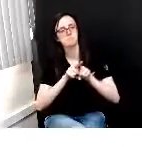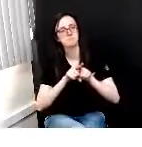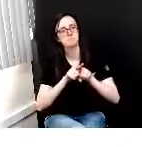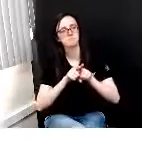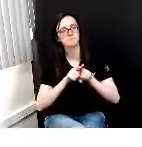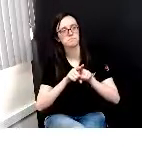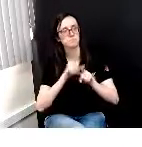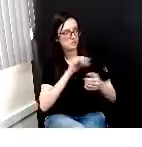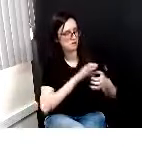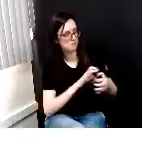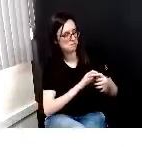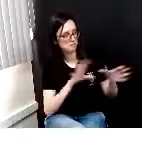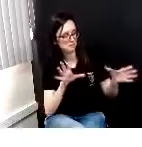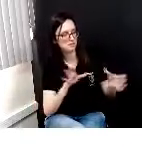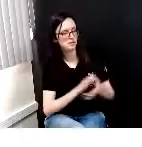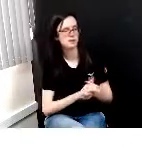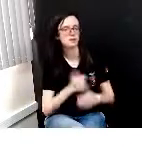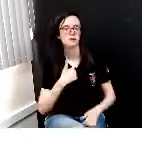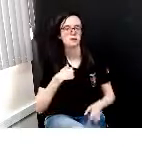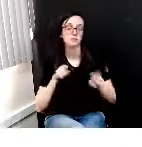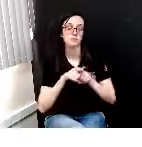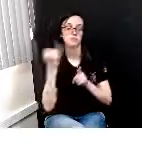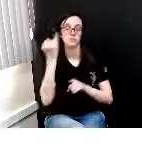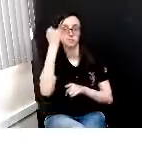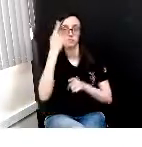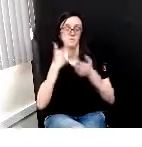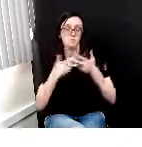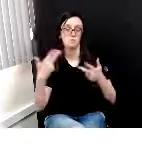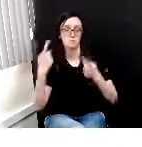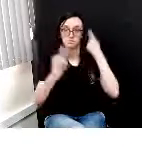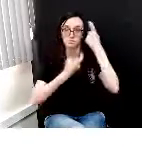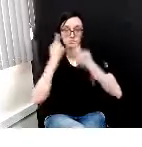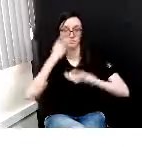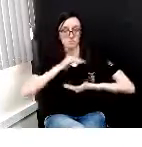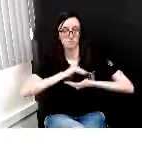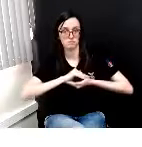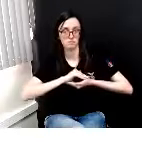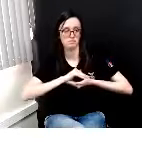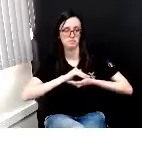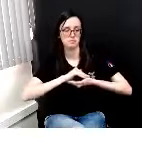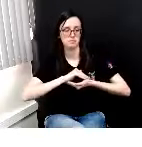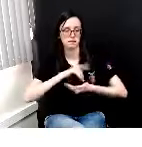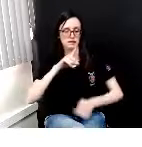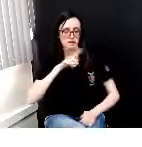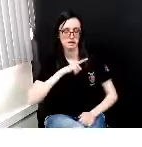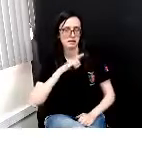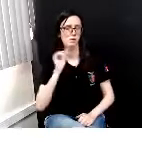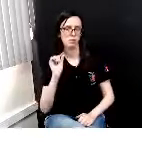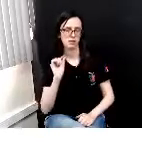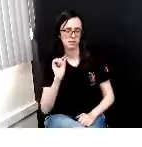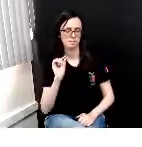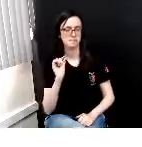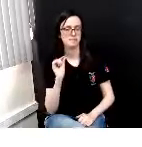Se a doutora me permitir, né, gostaria de destacar uma preocupação que a Defesa Civil possui,